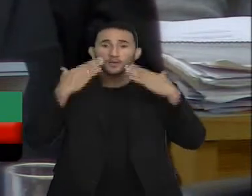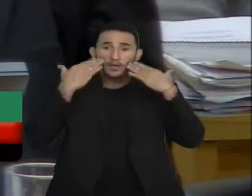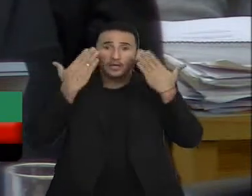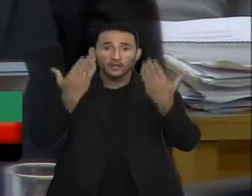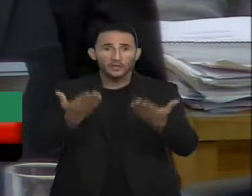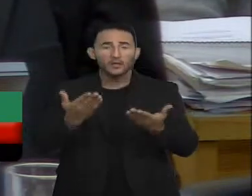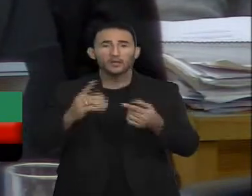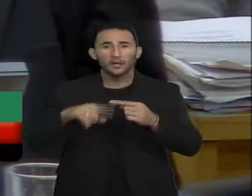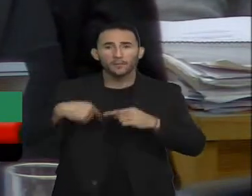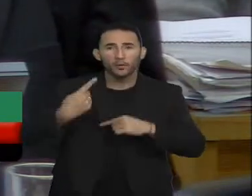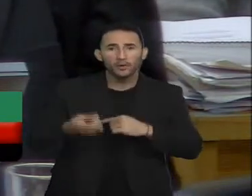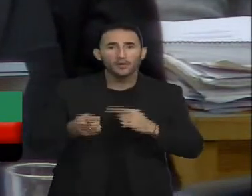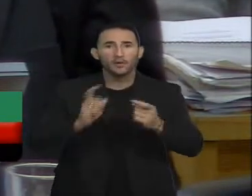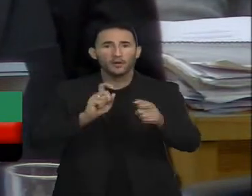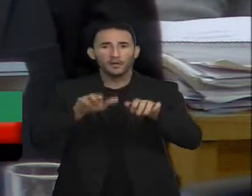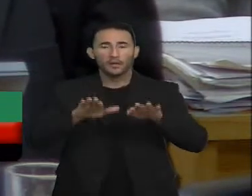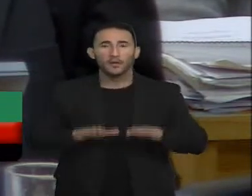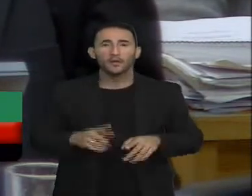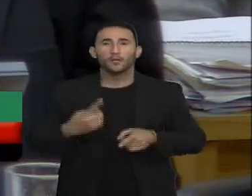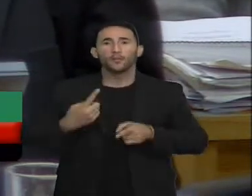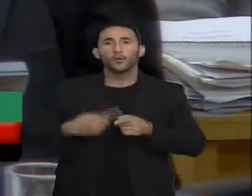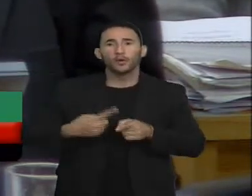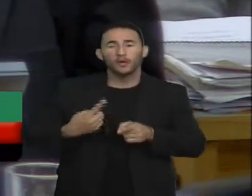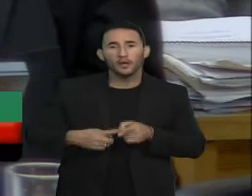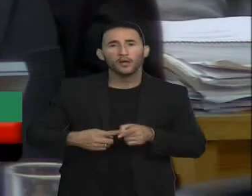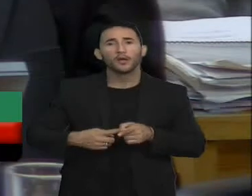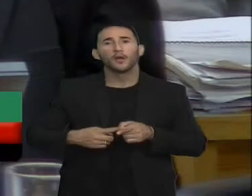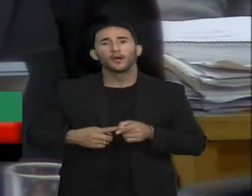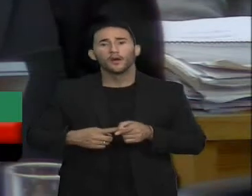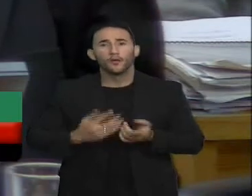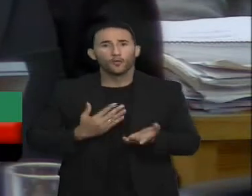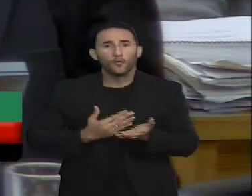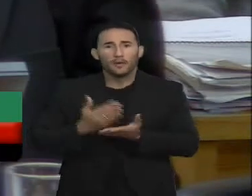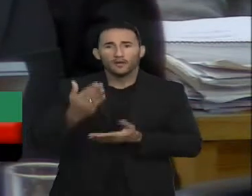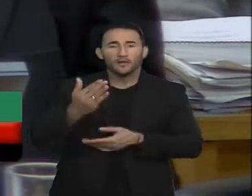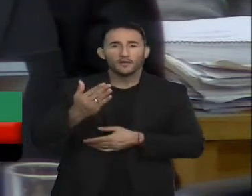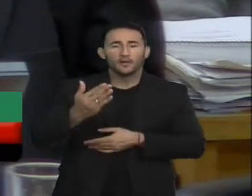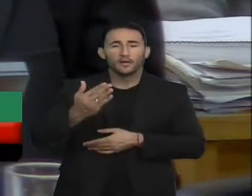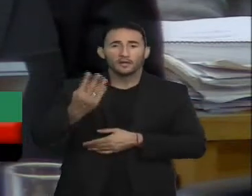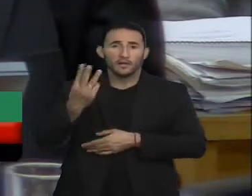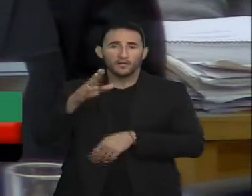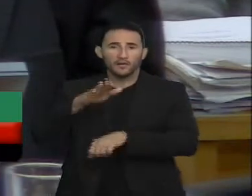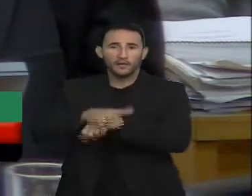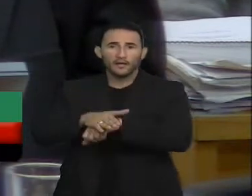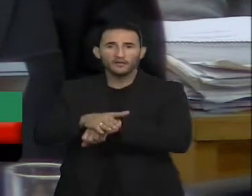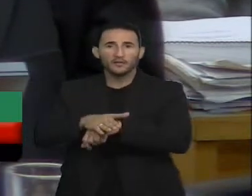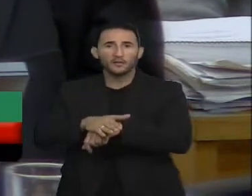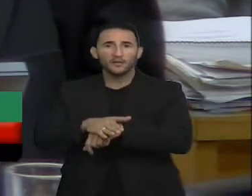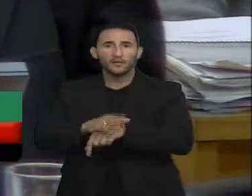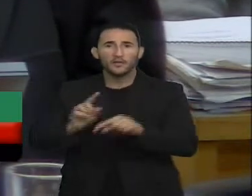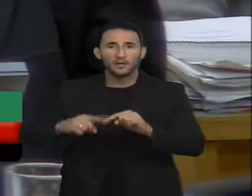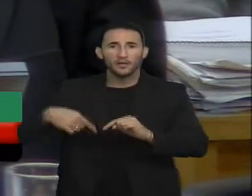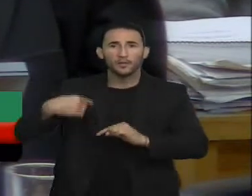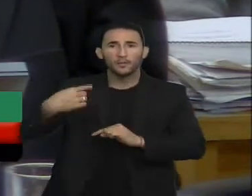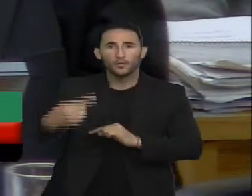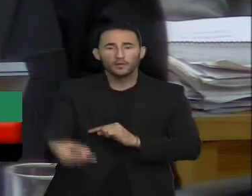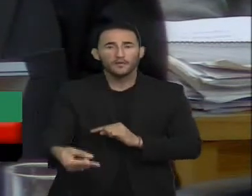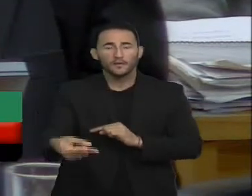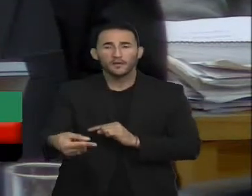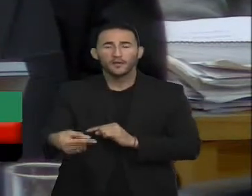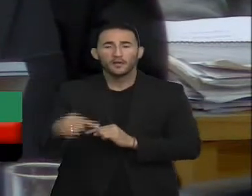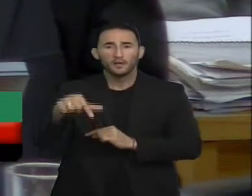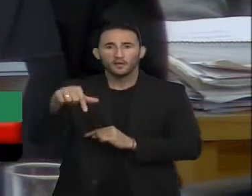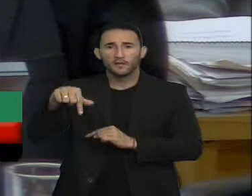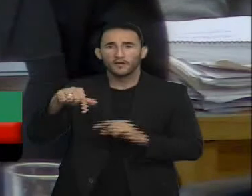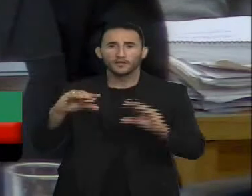depois da sessão, por conta que a sessão começava às 15 horas e era